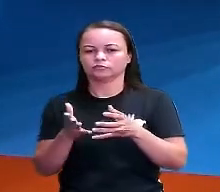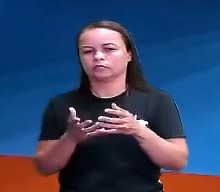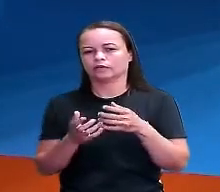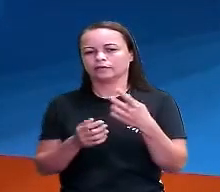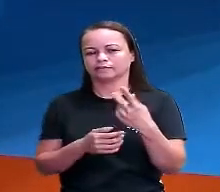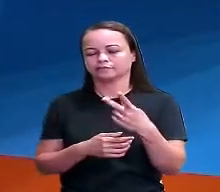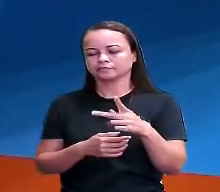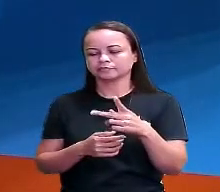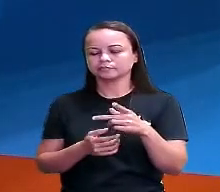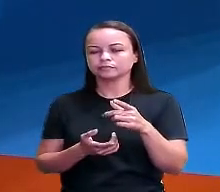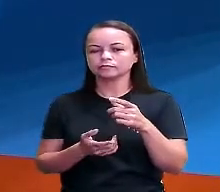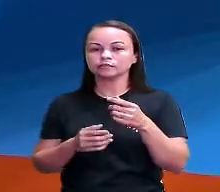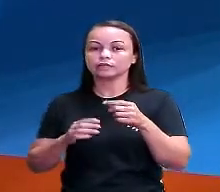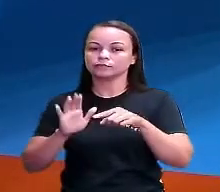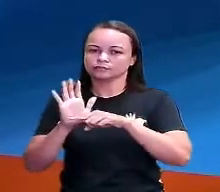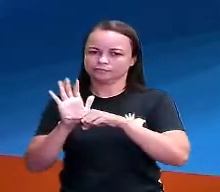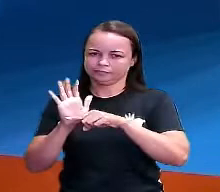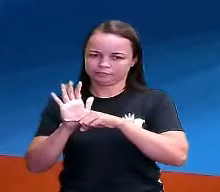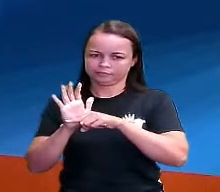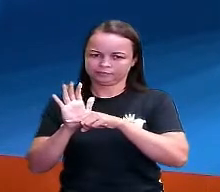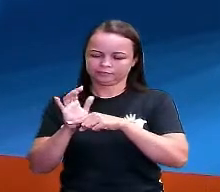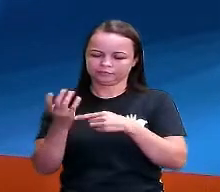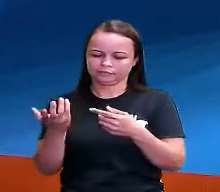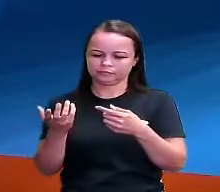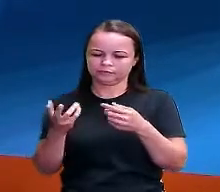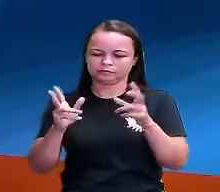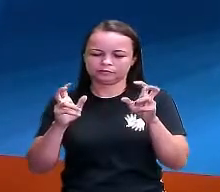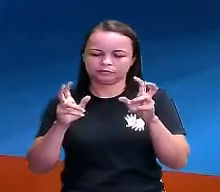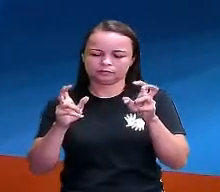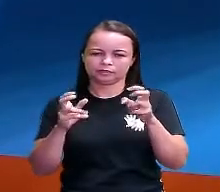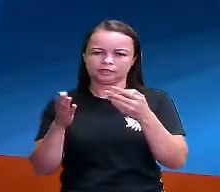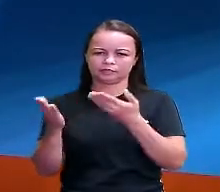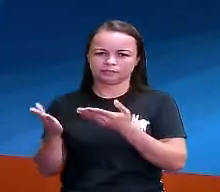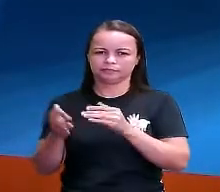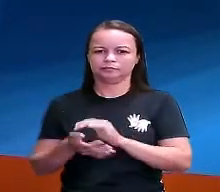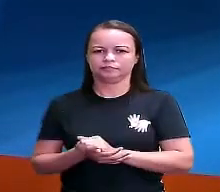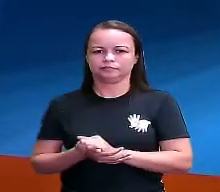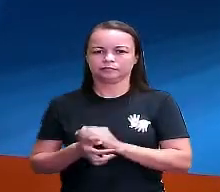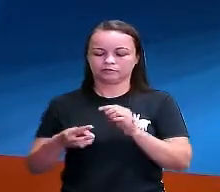é uma subtração. E aí eu tenho os termos da subtração.